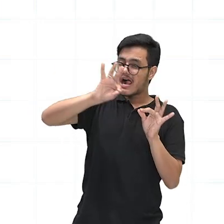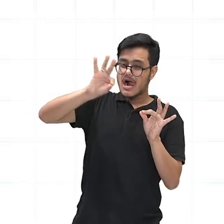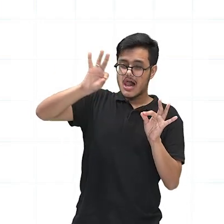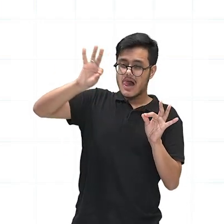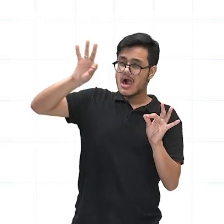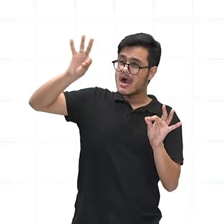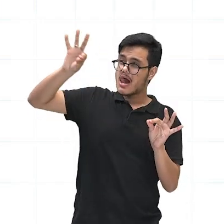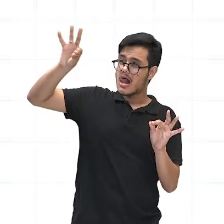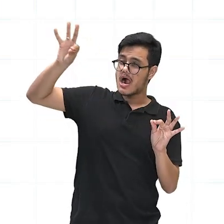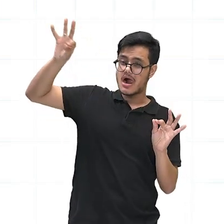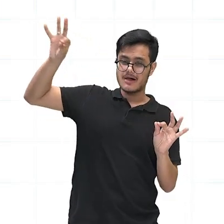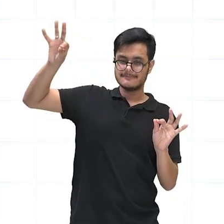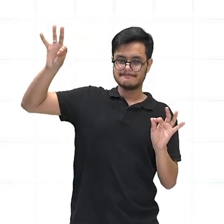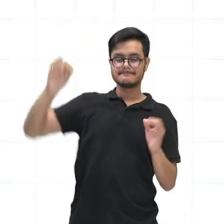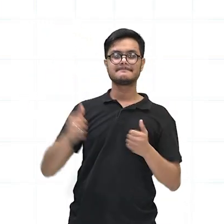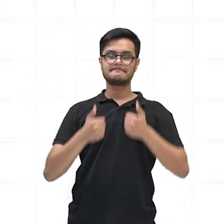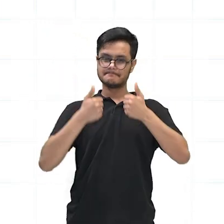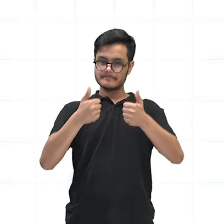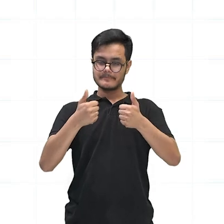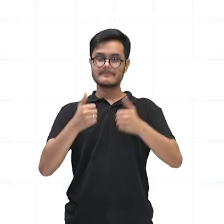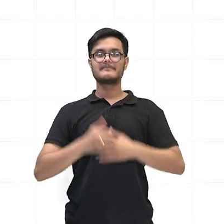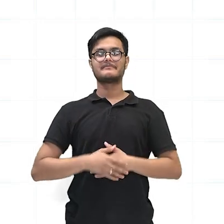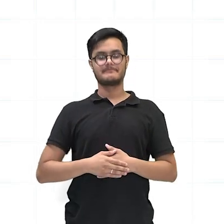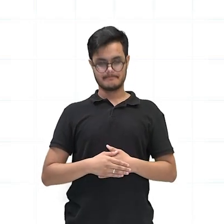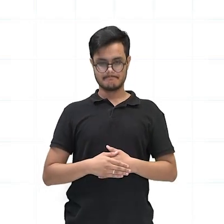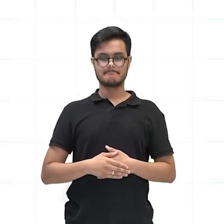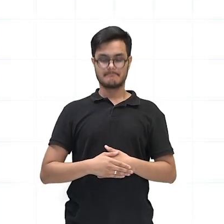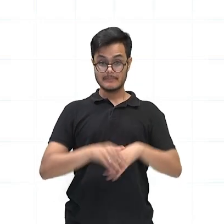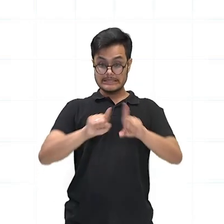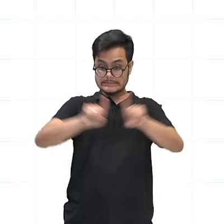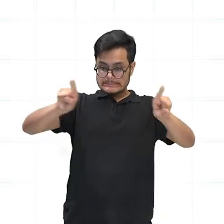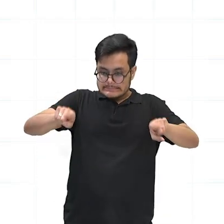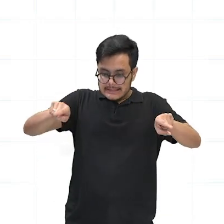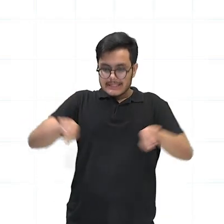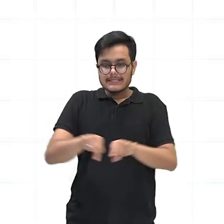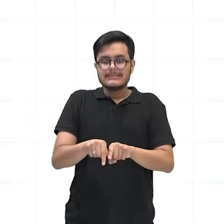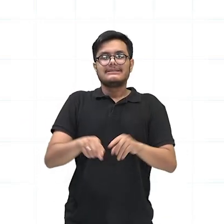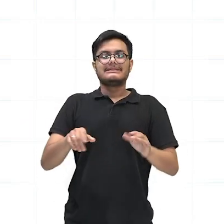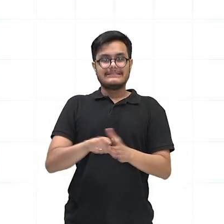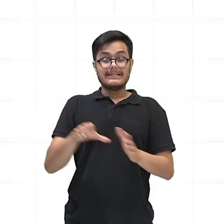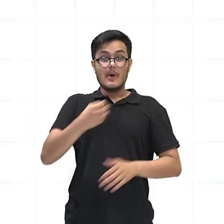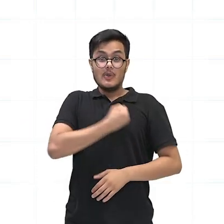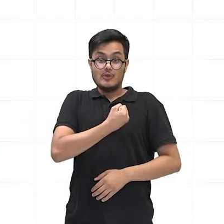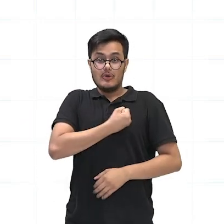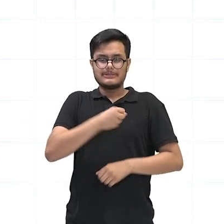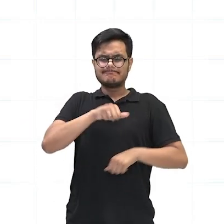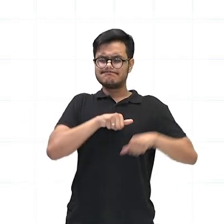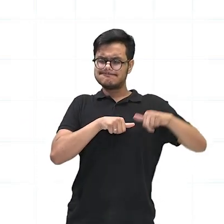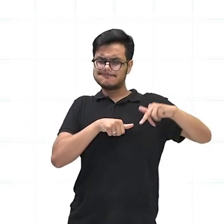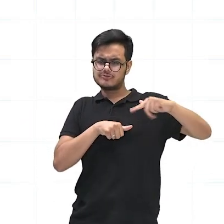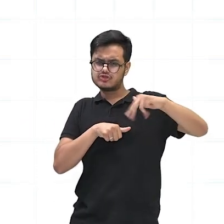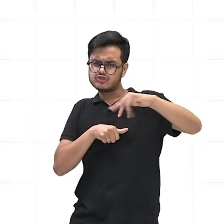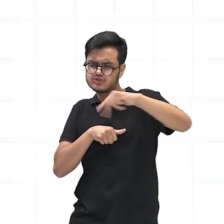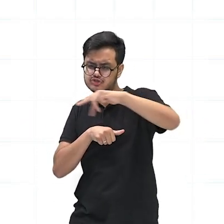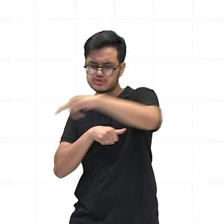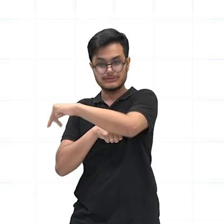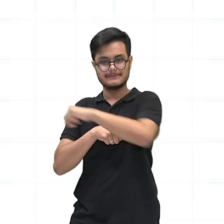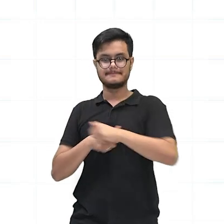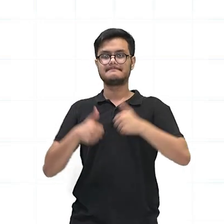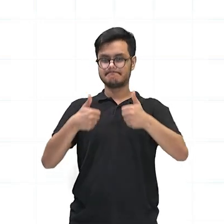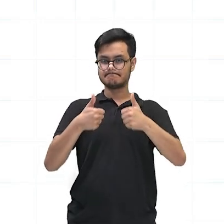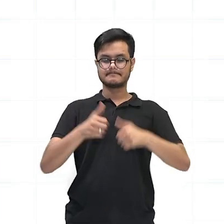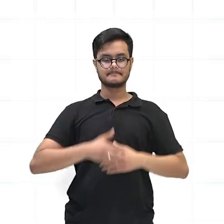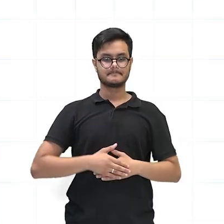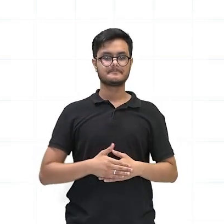ele possa se deslocar do ponto A ao ponto B no corredor e assim contabilizar corridas conforme mencionado acima,